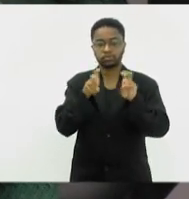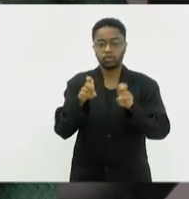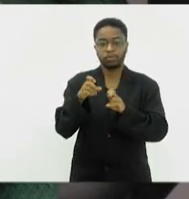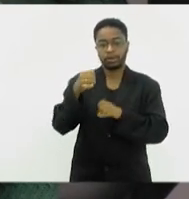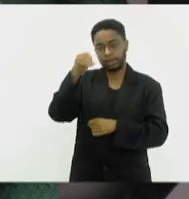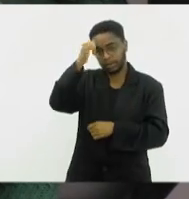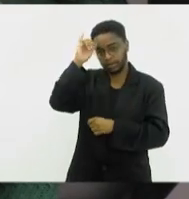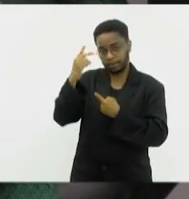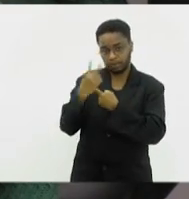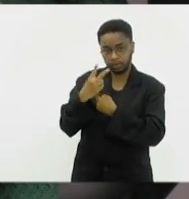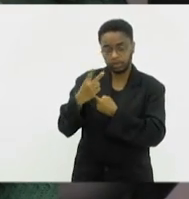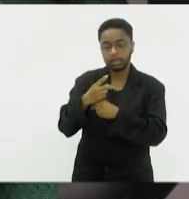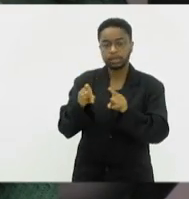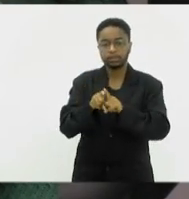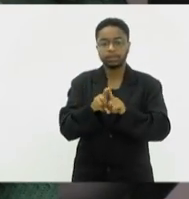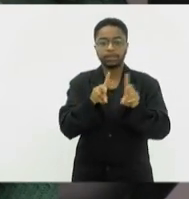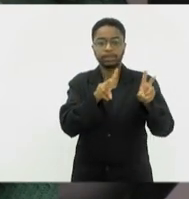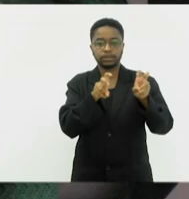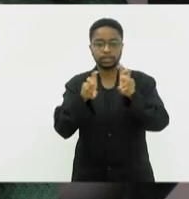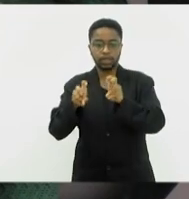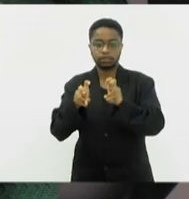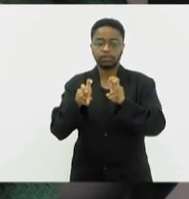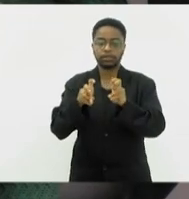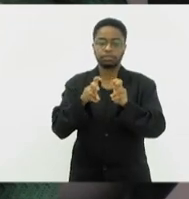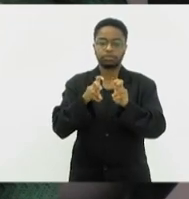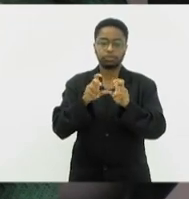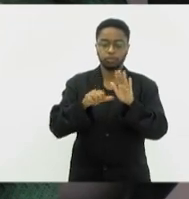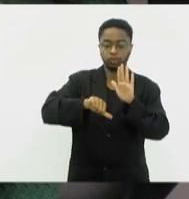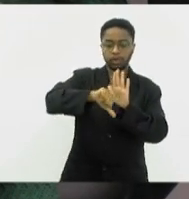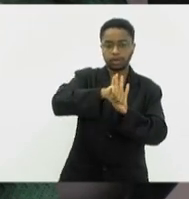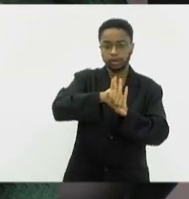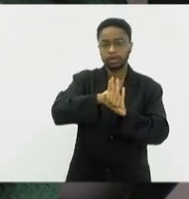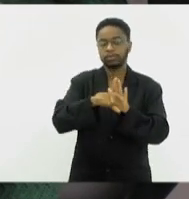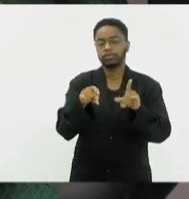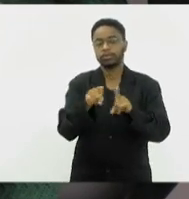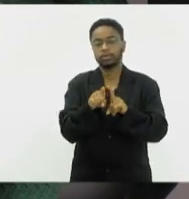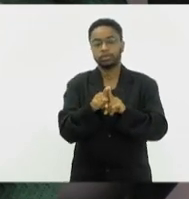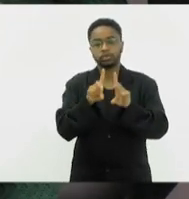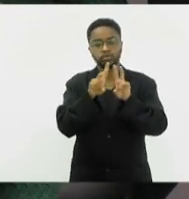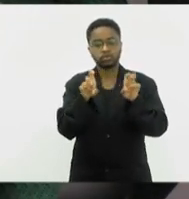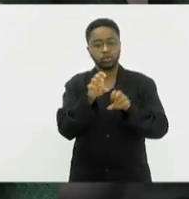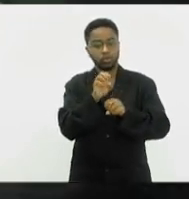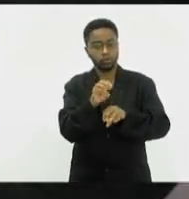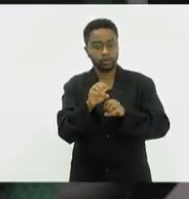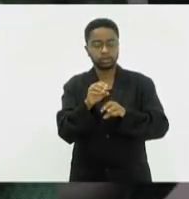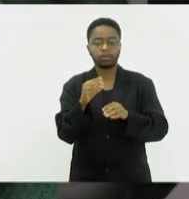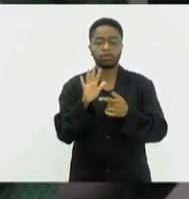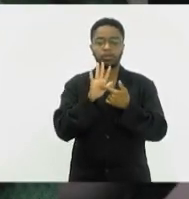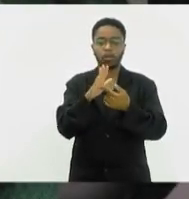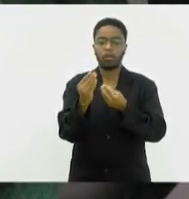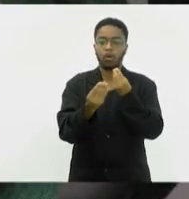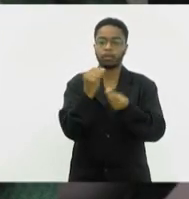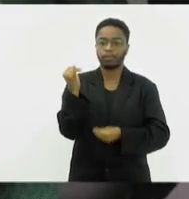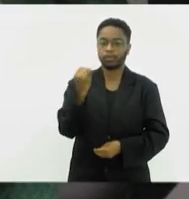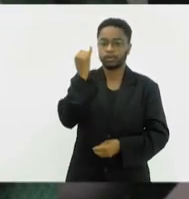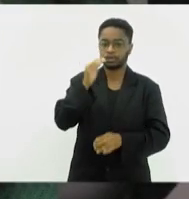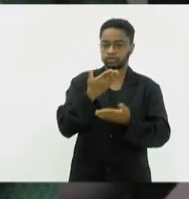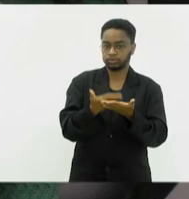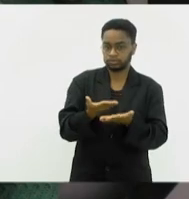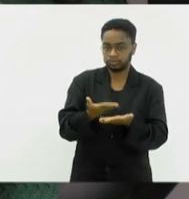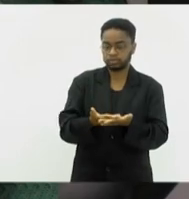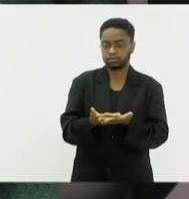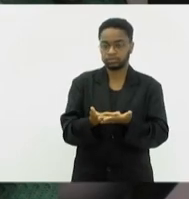prevenções, sobre questões relacionadas à criminalidade, sobre educação, a importância de estudar, né, para